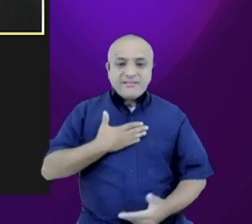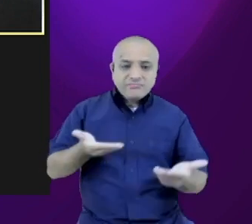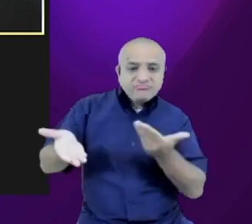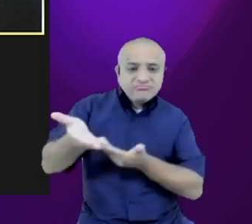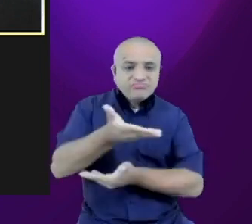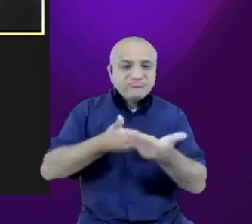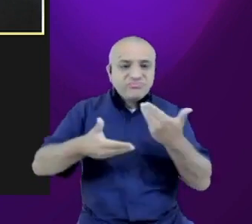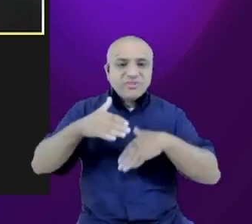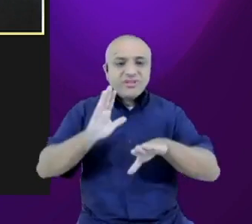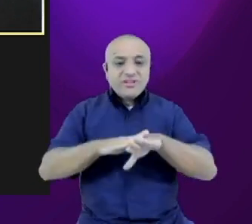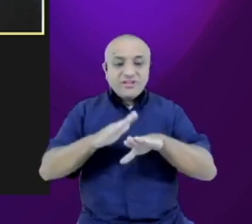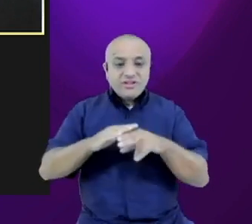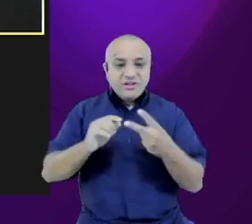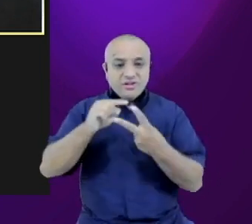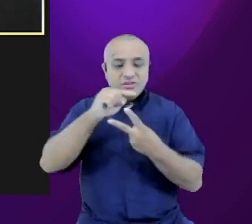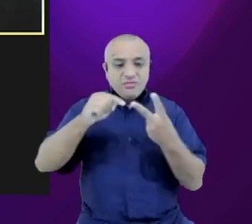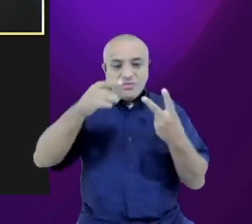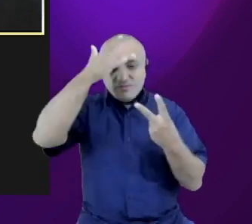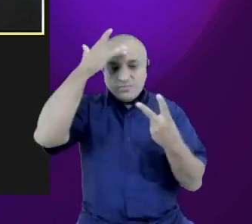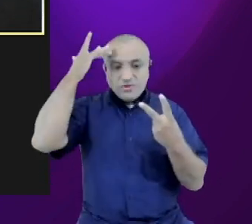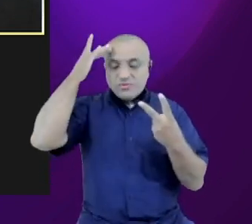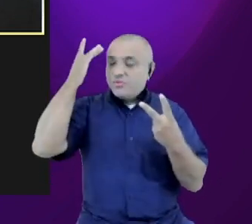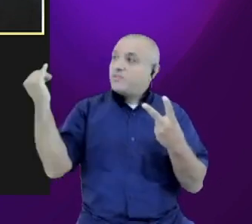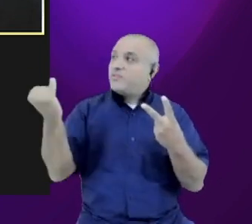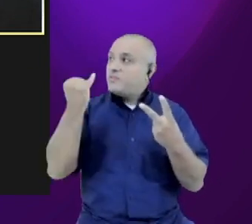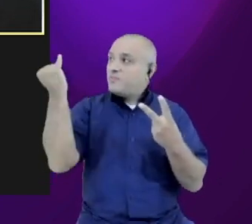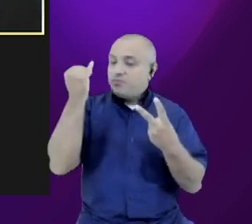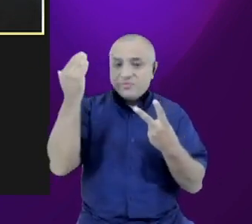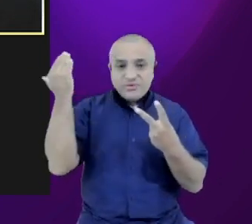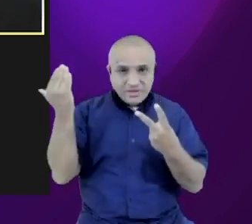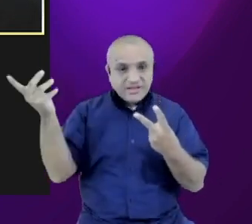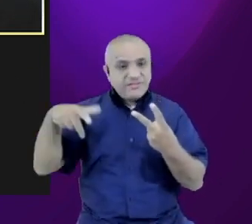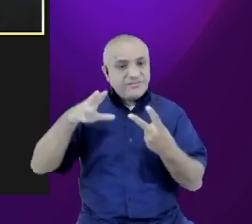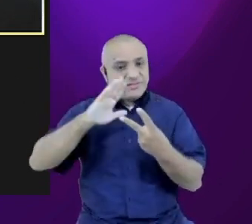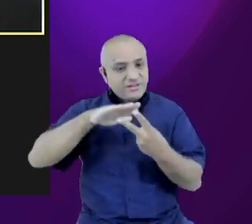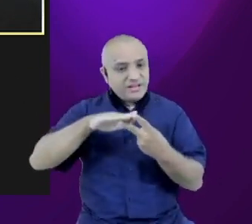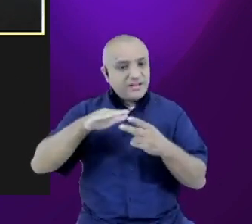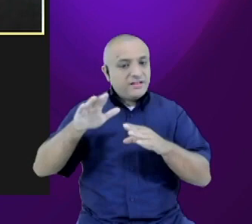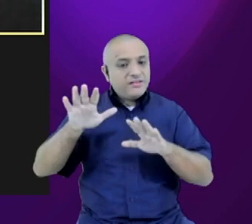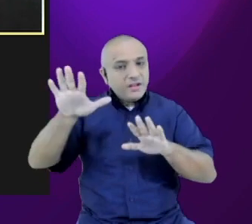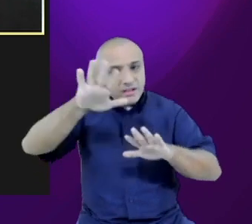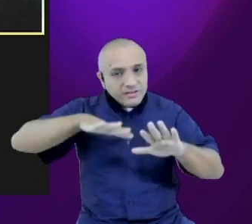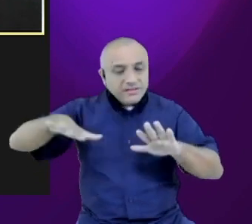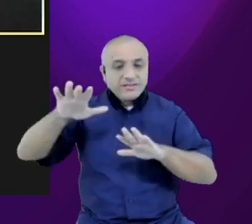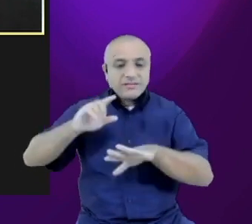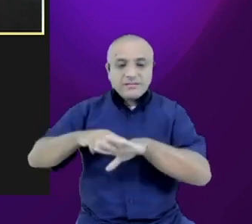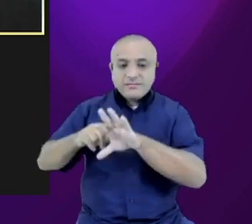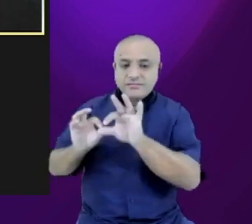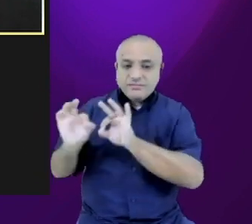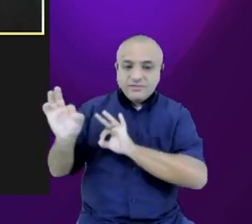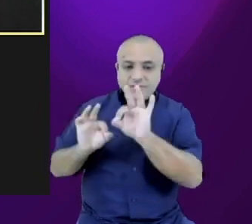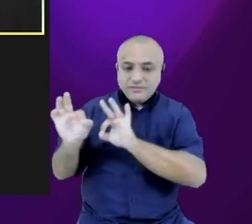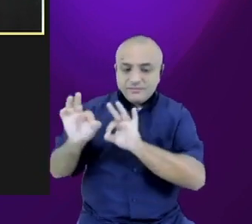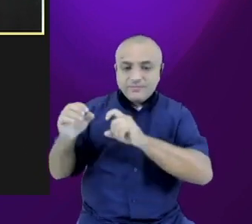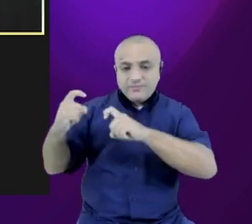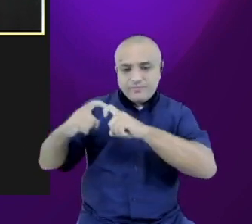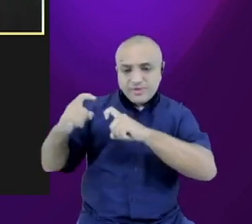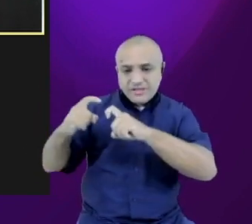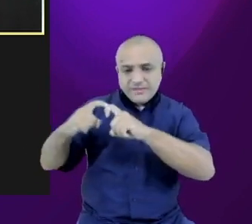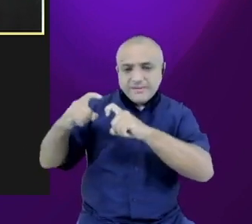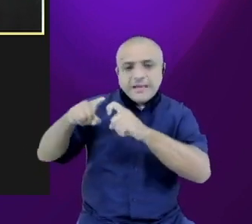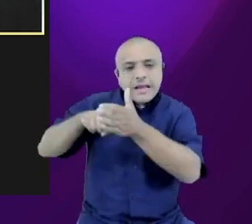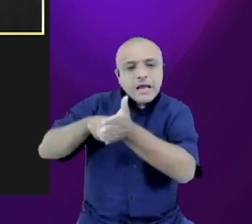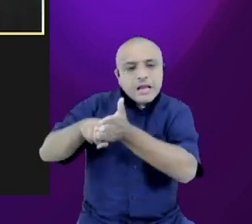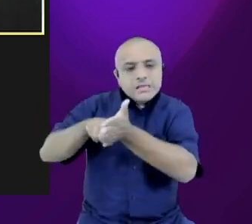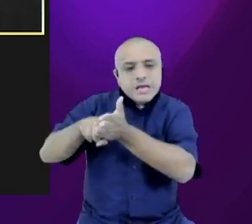mesa com duas figuras aí importantes no cenário da saúde nacional em medicina diagnóstica, né?